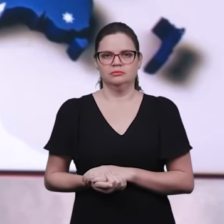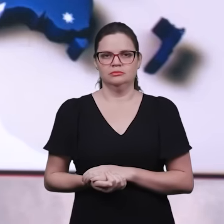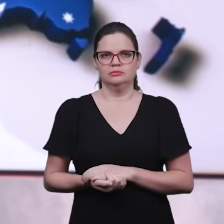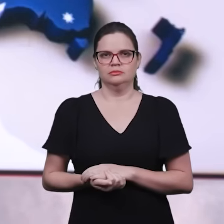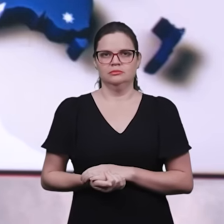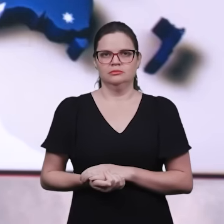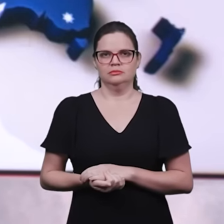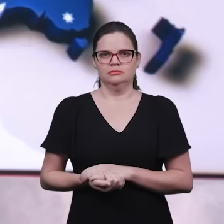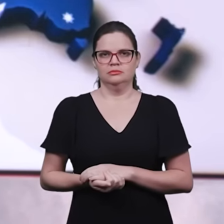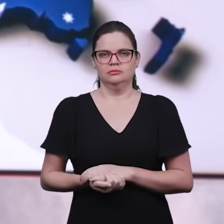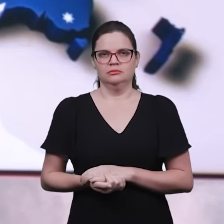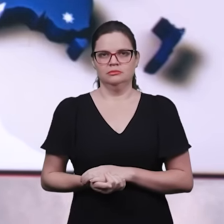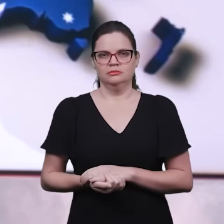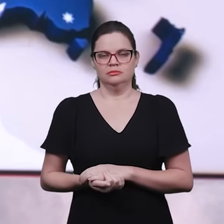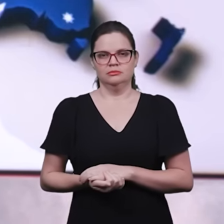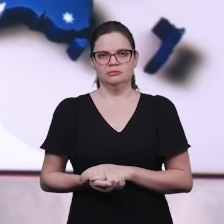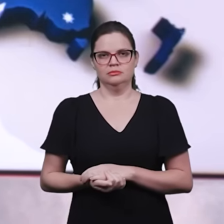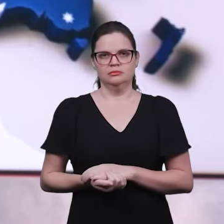ligado